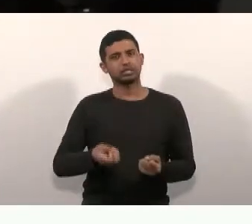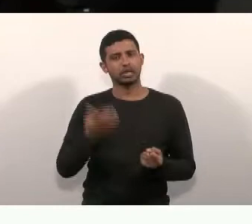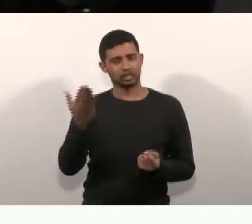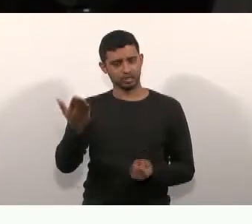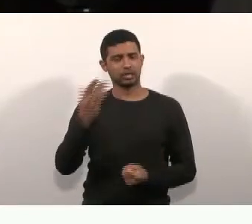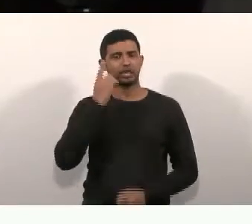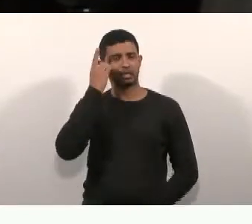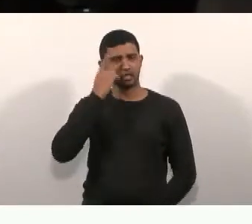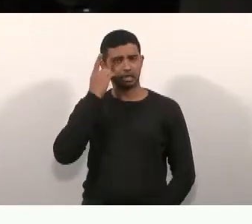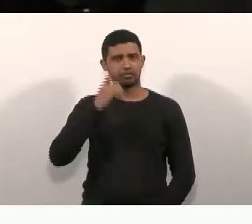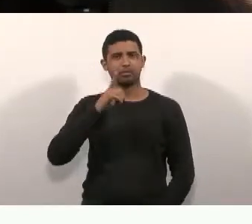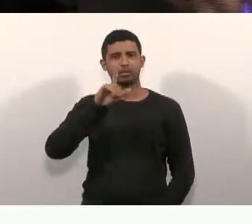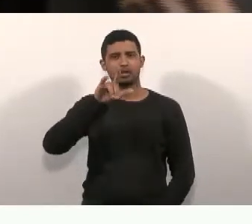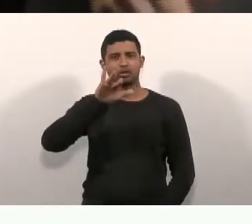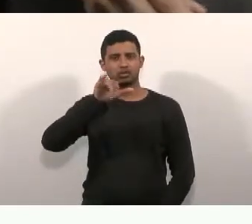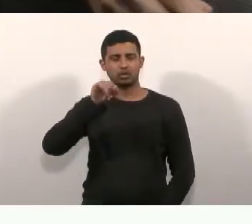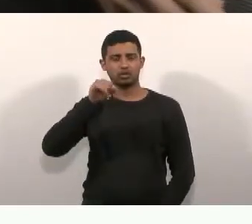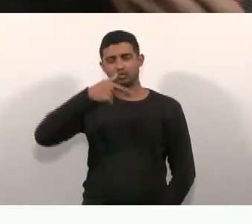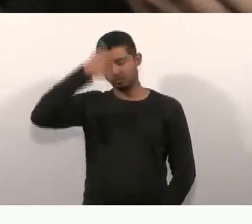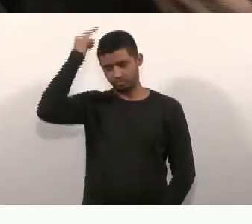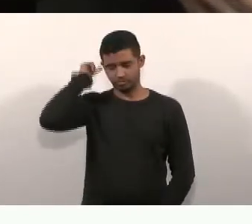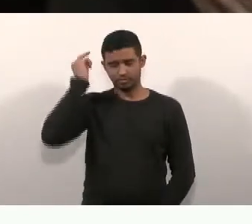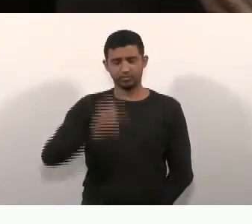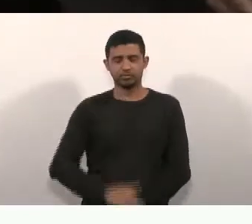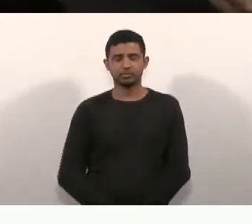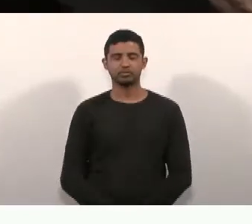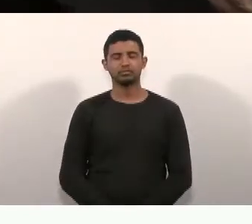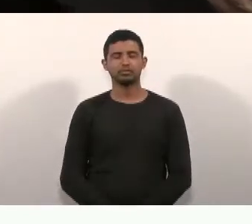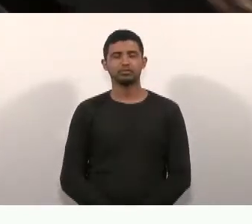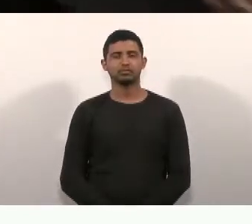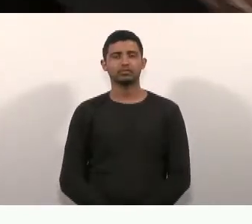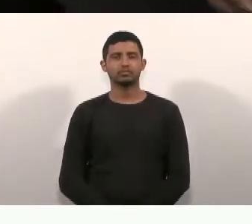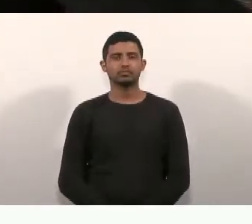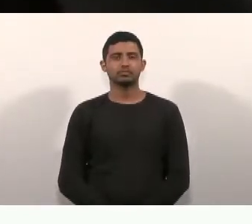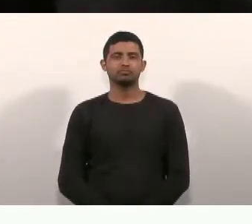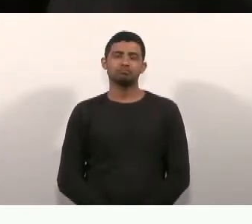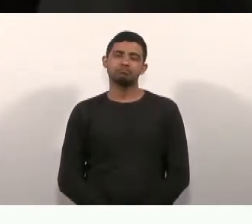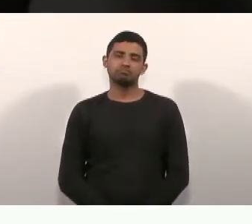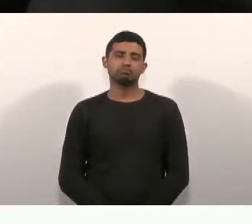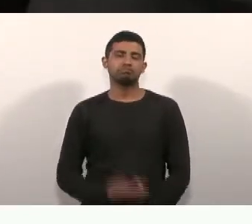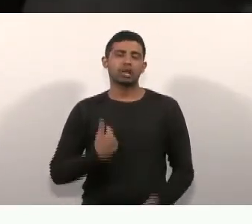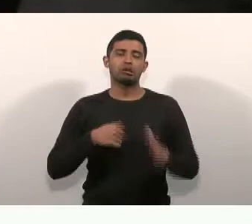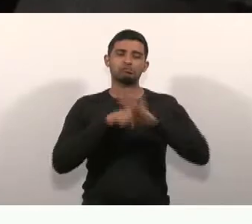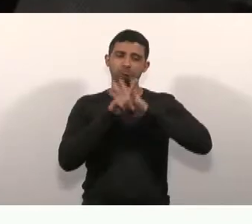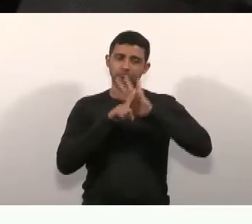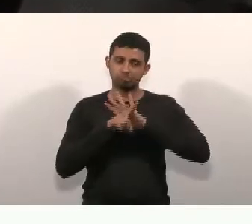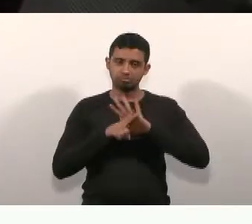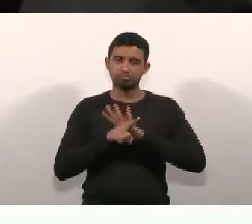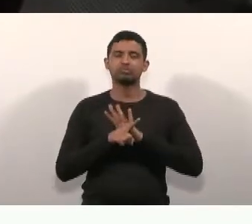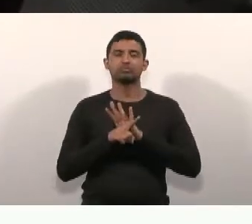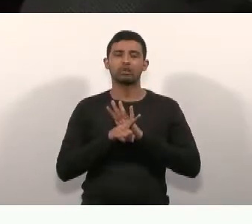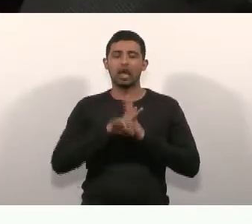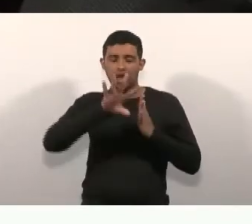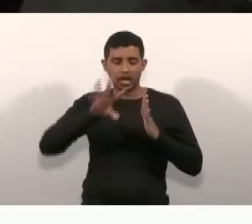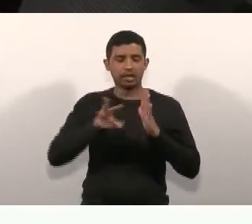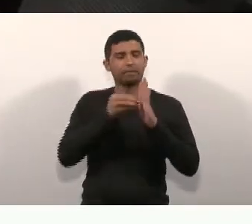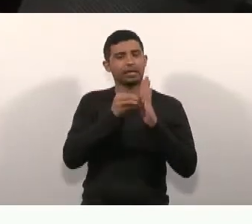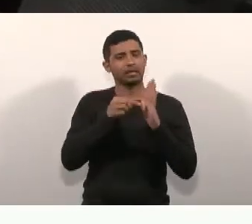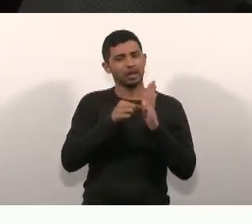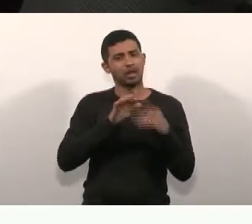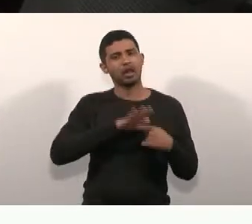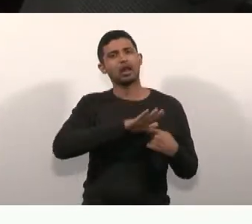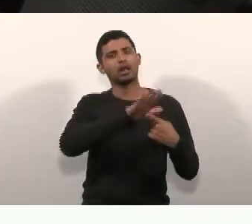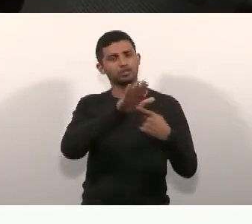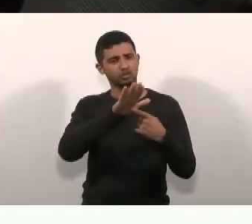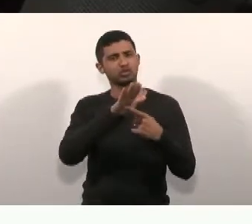deputado Luiz Paulo, que eu acredito que, sob a minha análise também, é uma emenda que ajuda